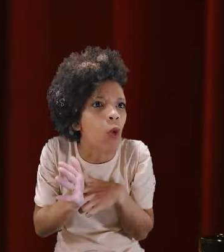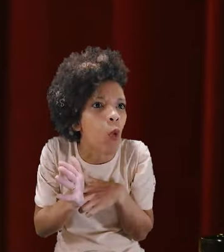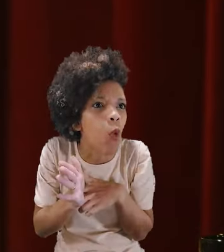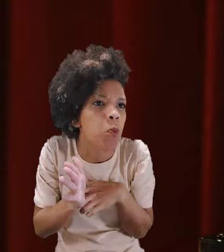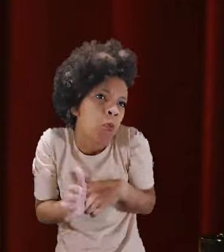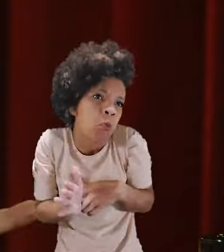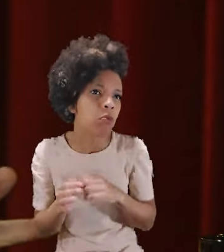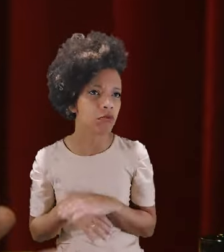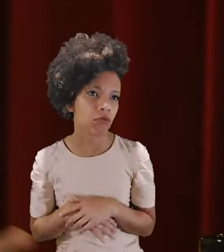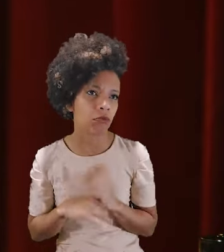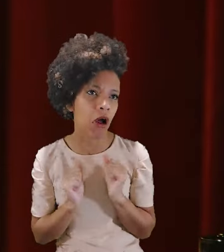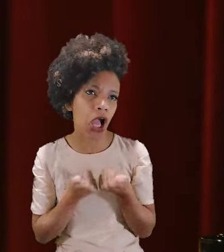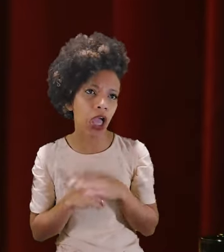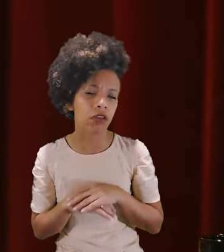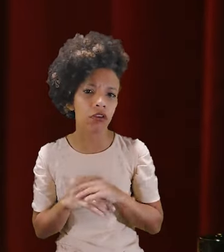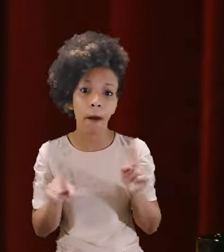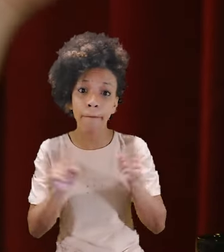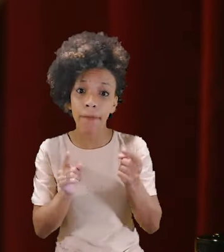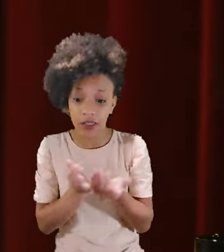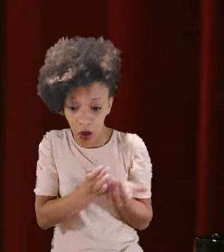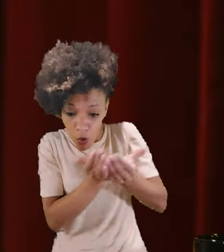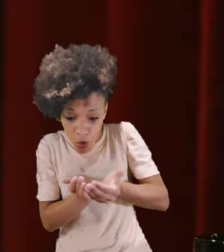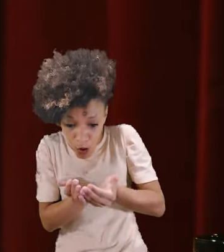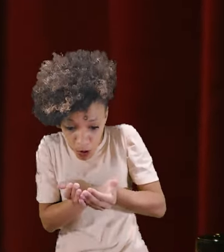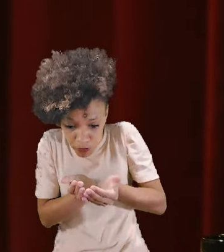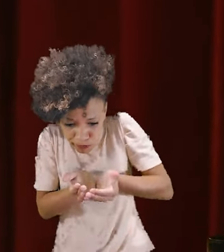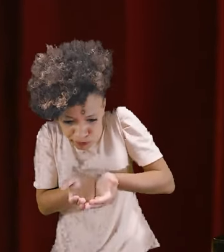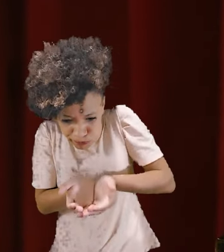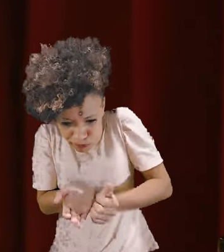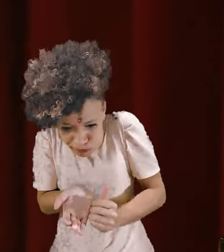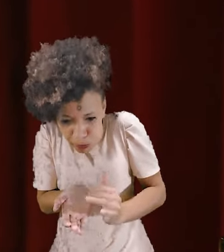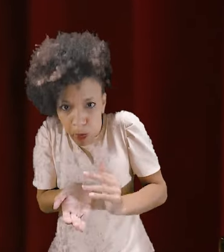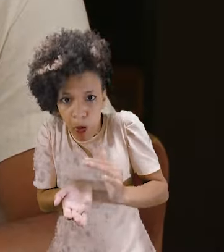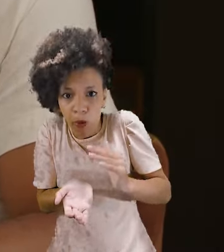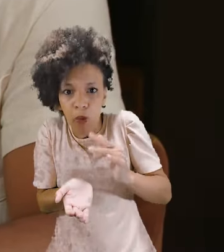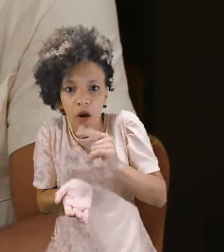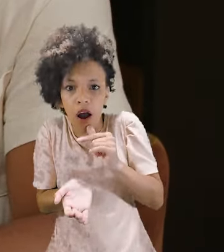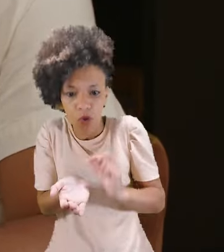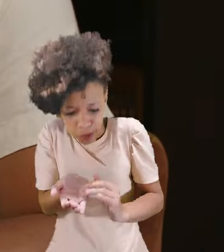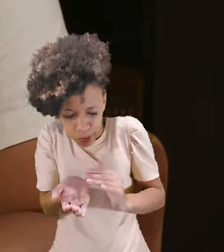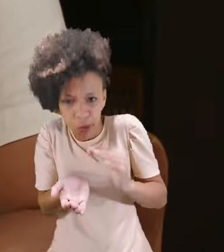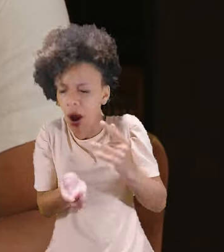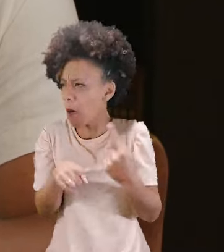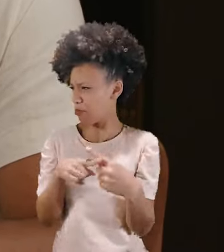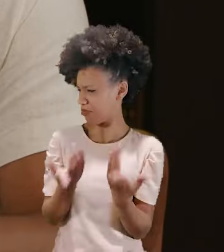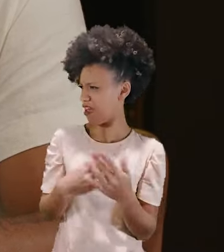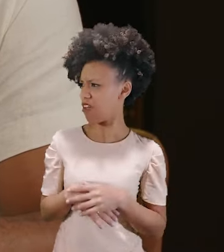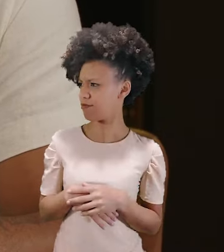eu posso assim que tá bateu mas fundou deu aquela menina toda Porque então Pois é